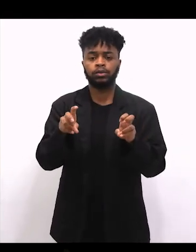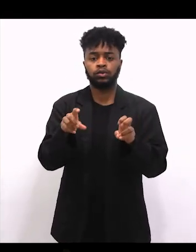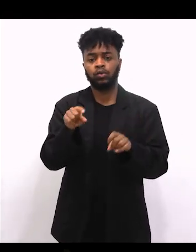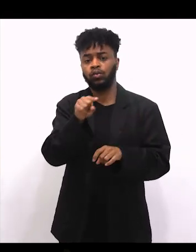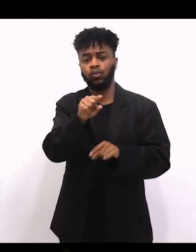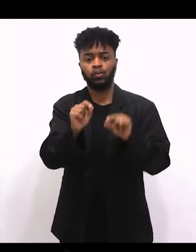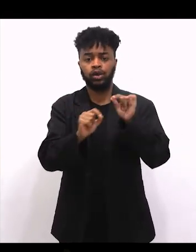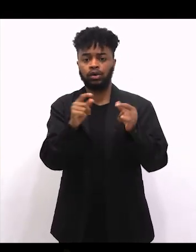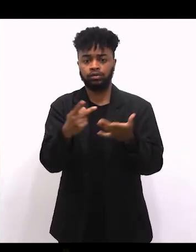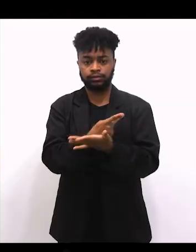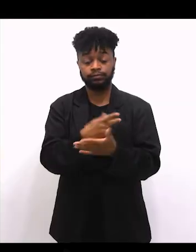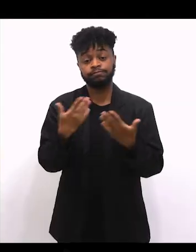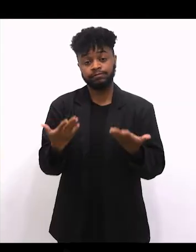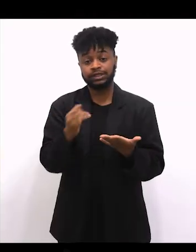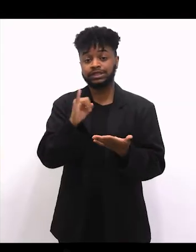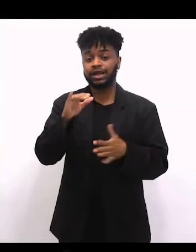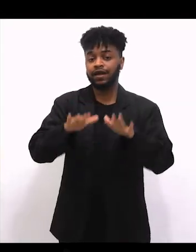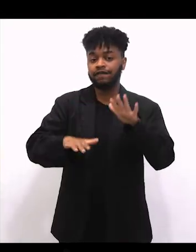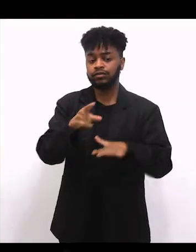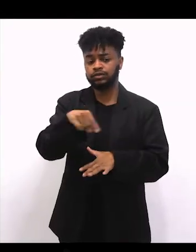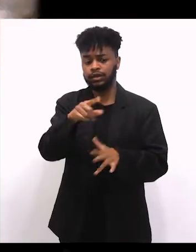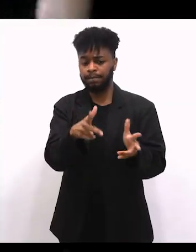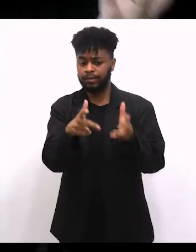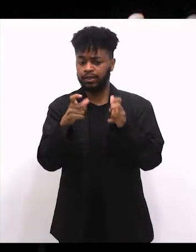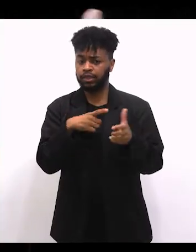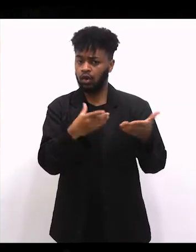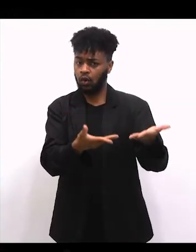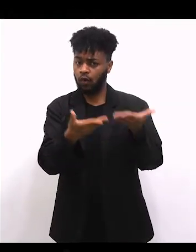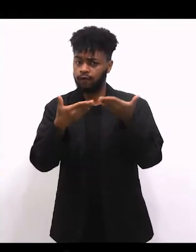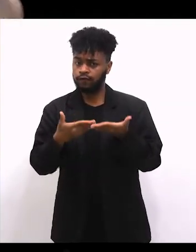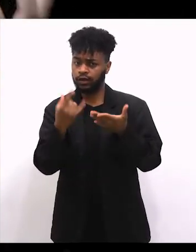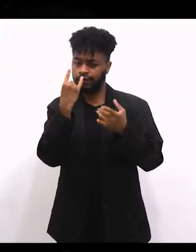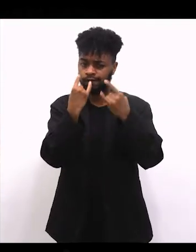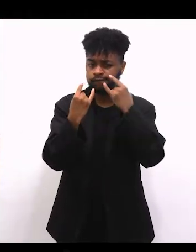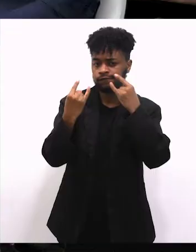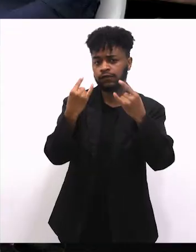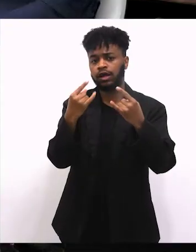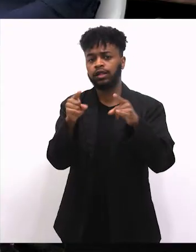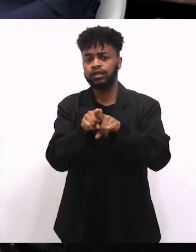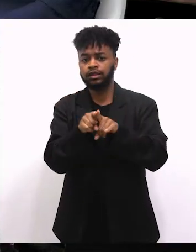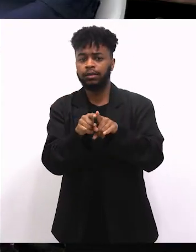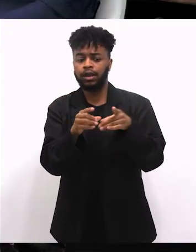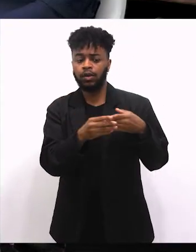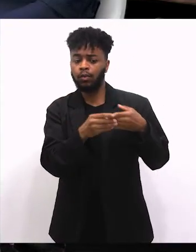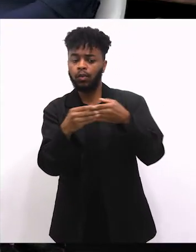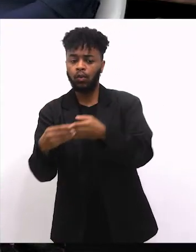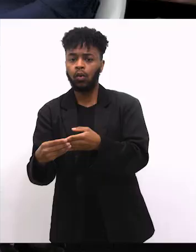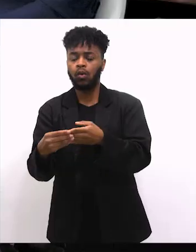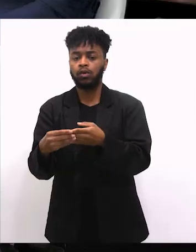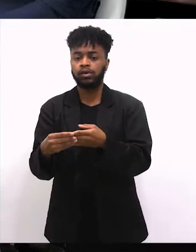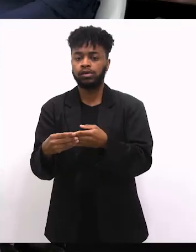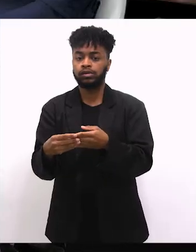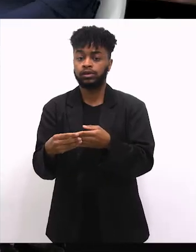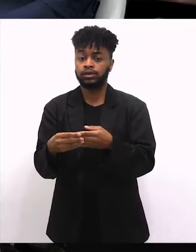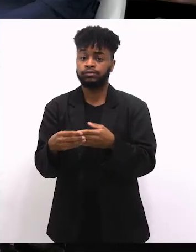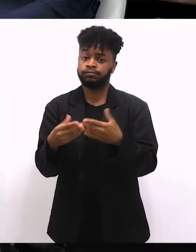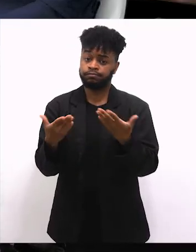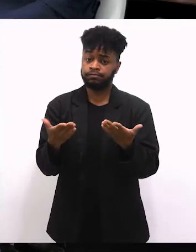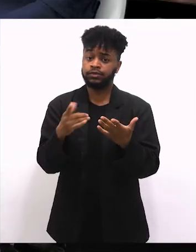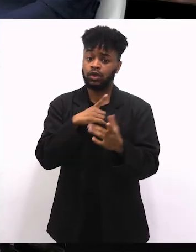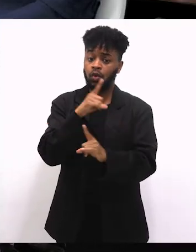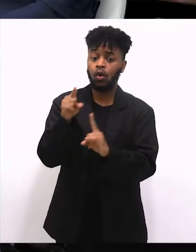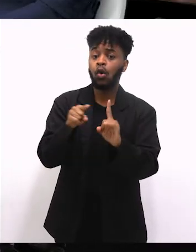violações. Então, se em algum caso você percebe que houve um convite, uma sedução, um deslocamento e